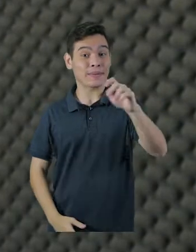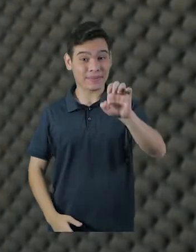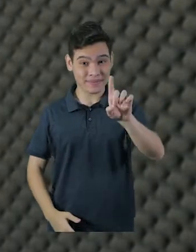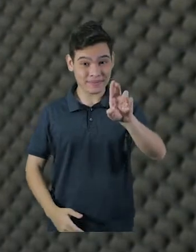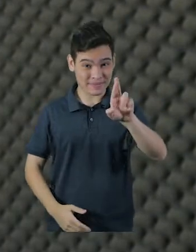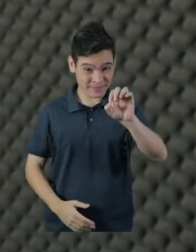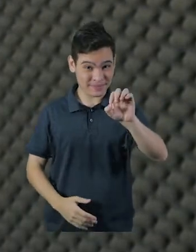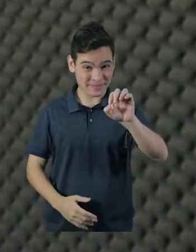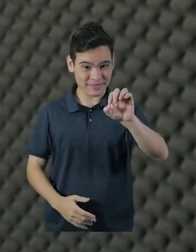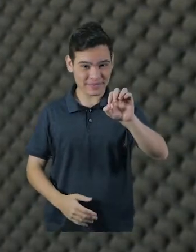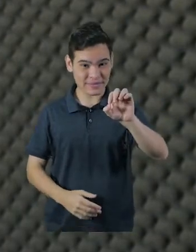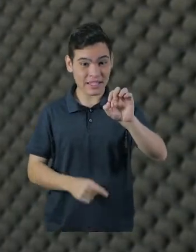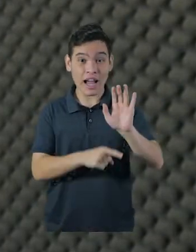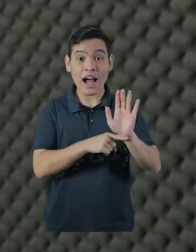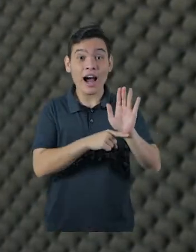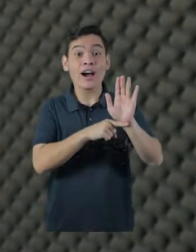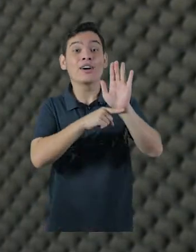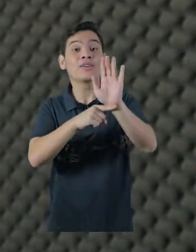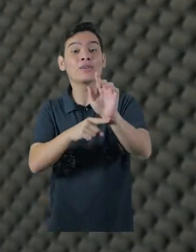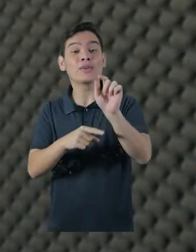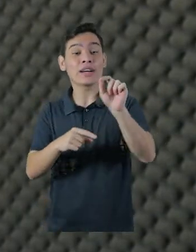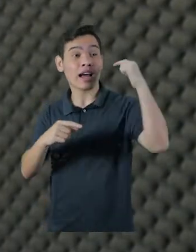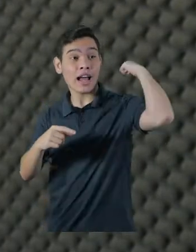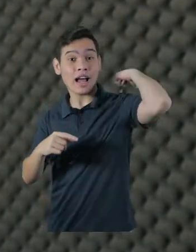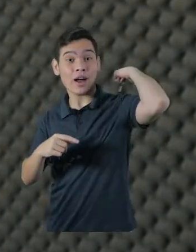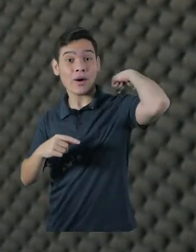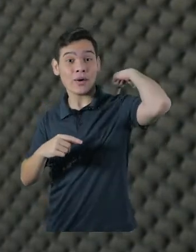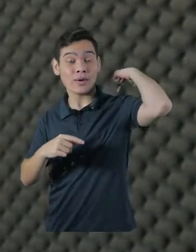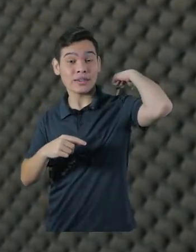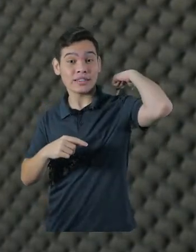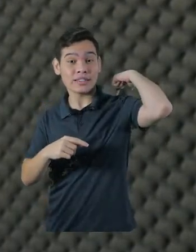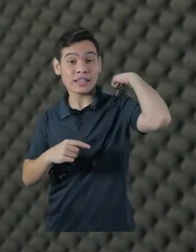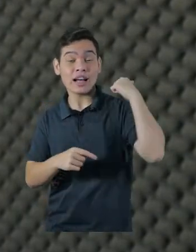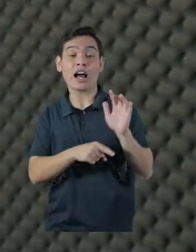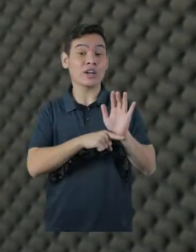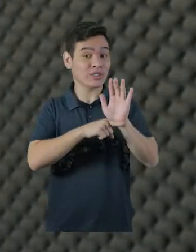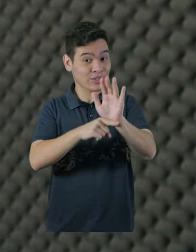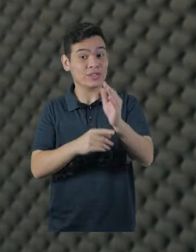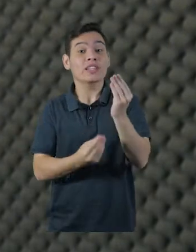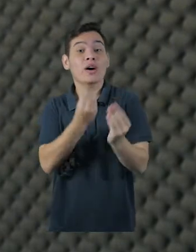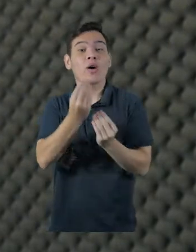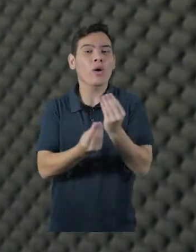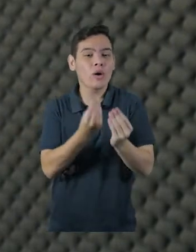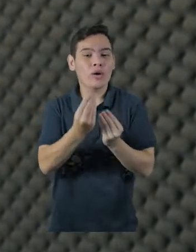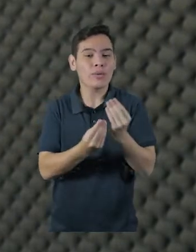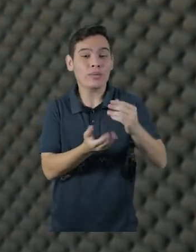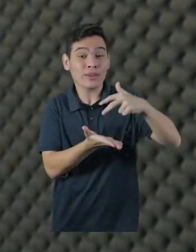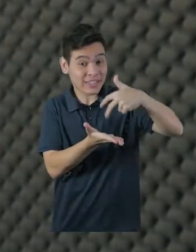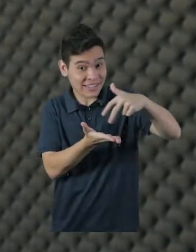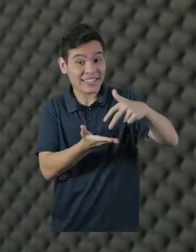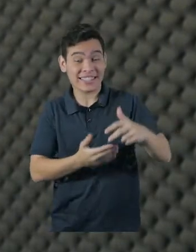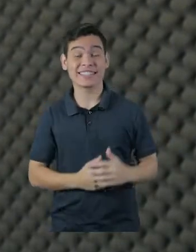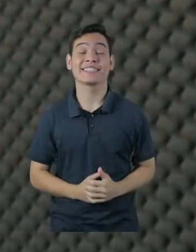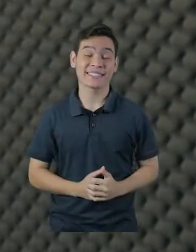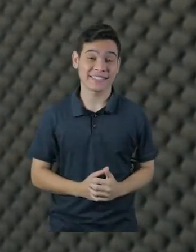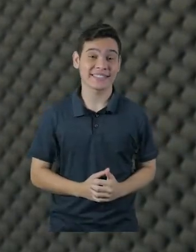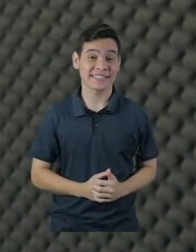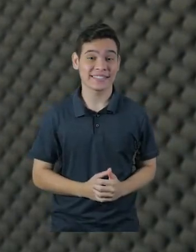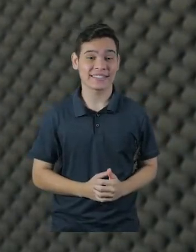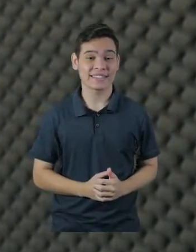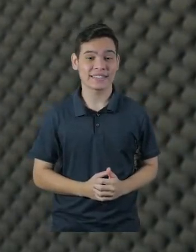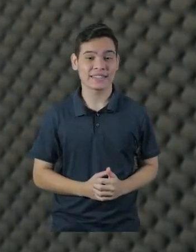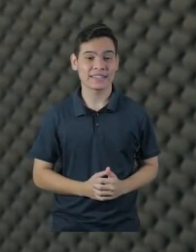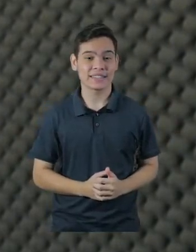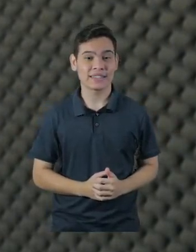exercícios baseados em material para a coluna e na pequena dança, para estimular nossa